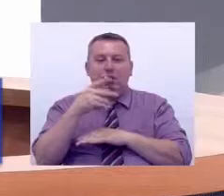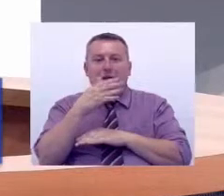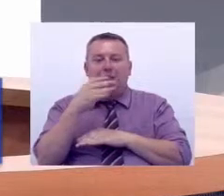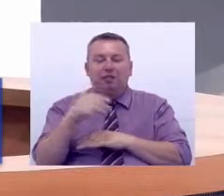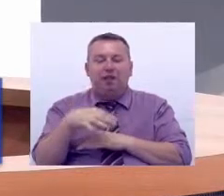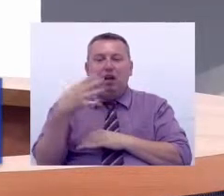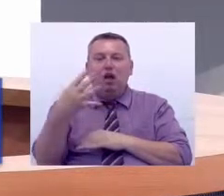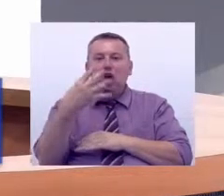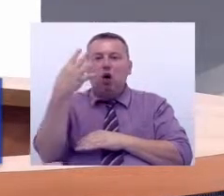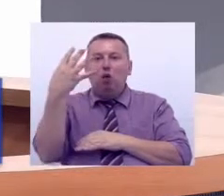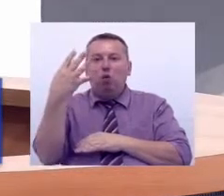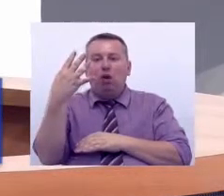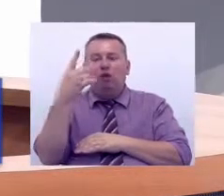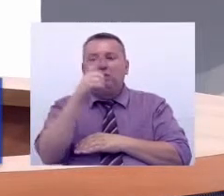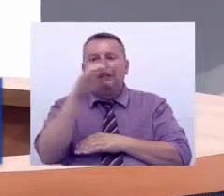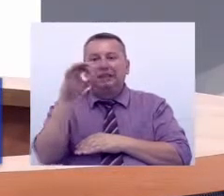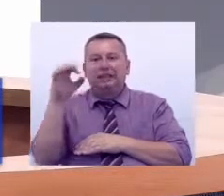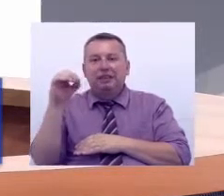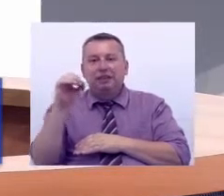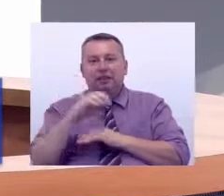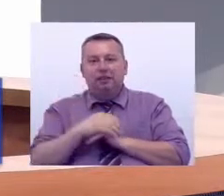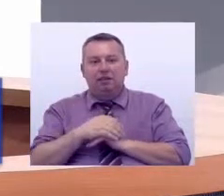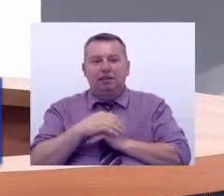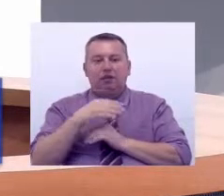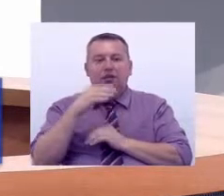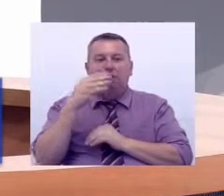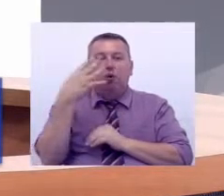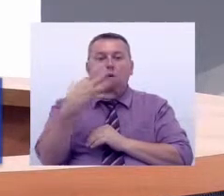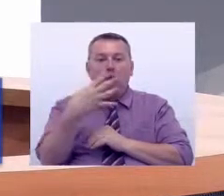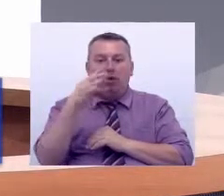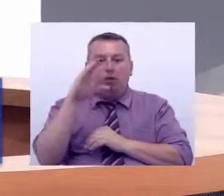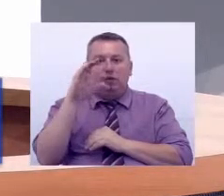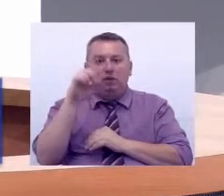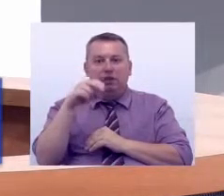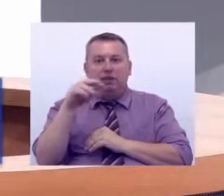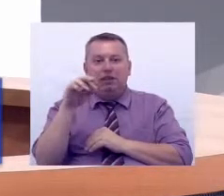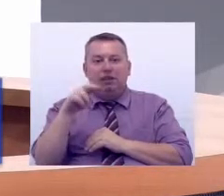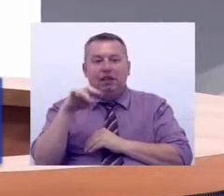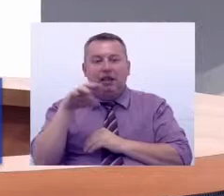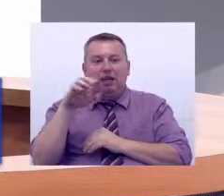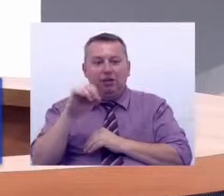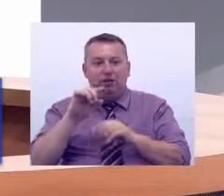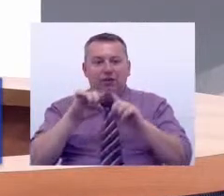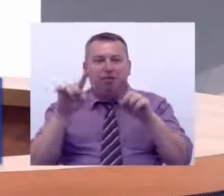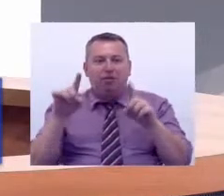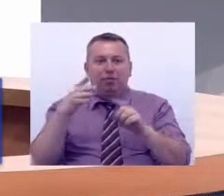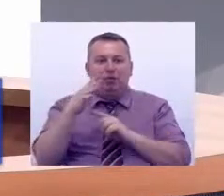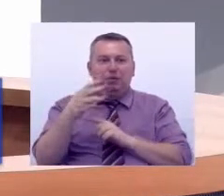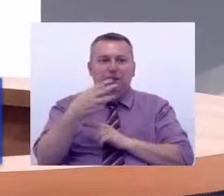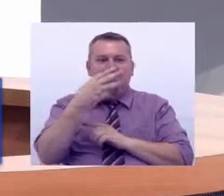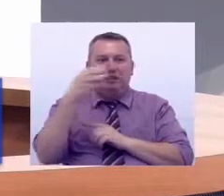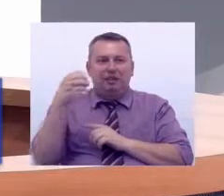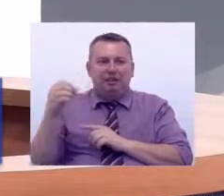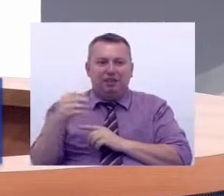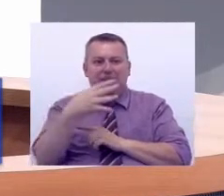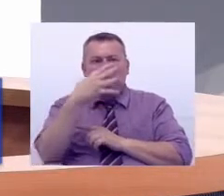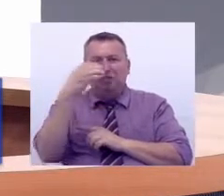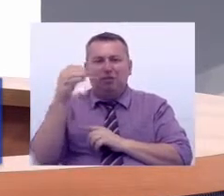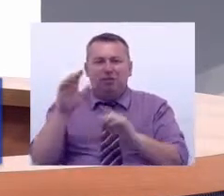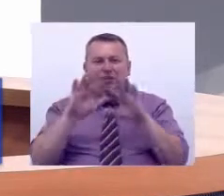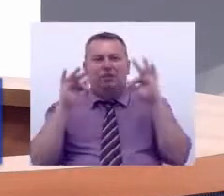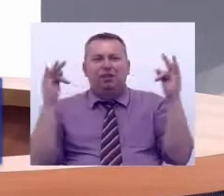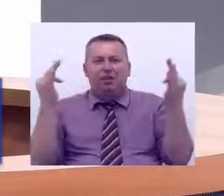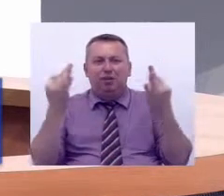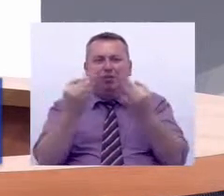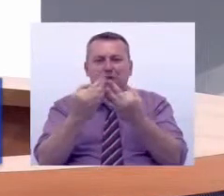Centenário no último sábado, ali deviam ter aproximadamente umas 300, 400 famílias,